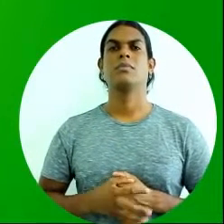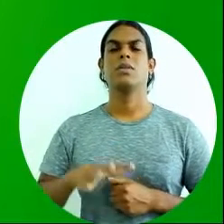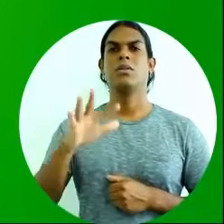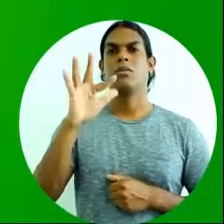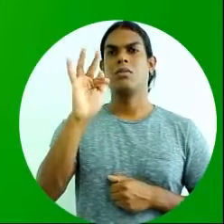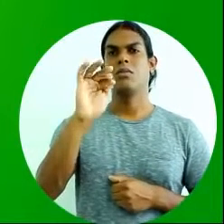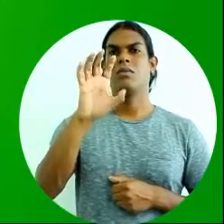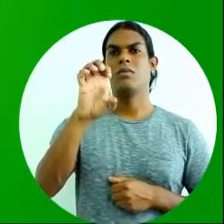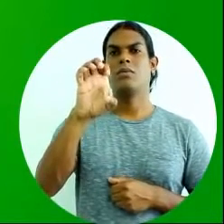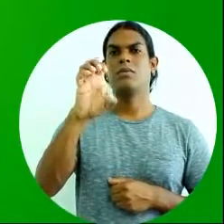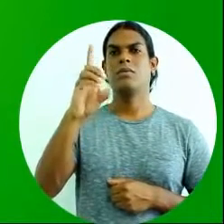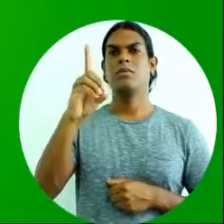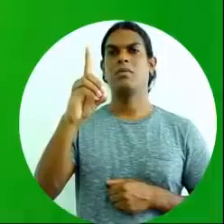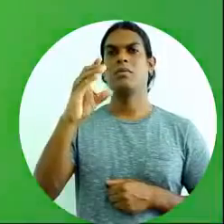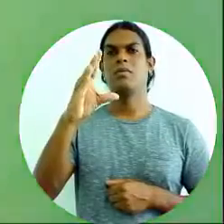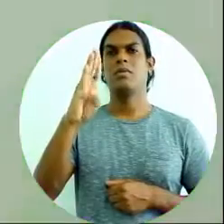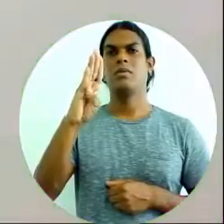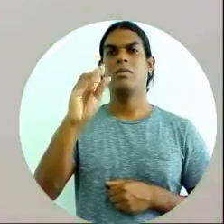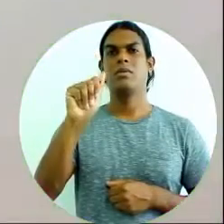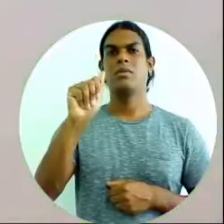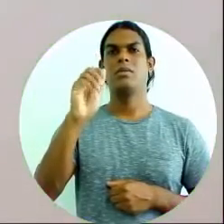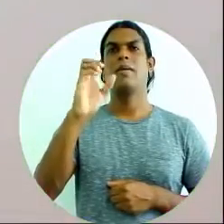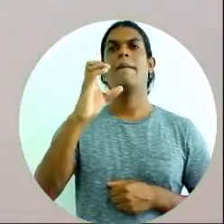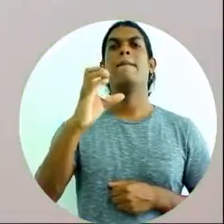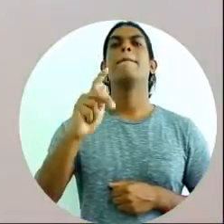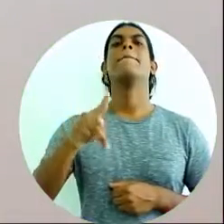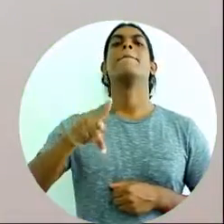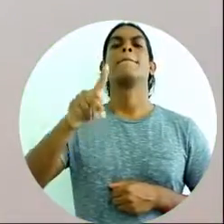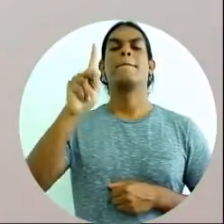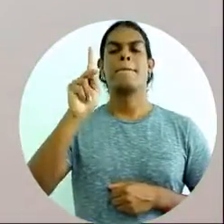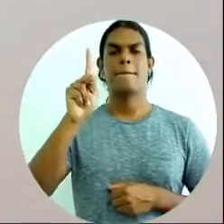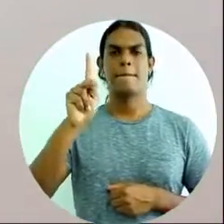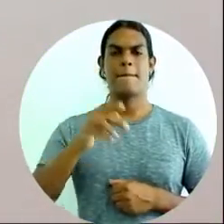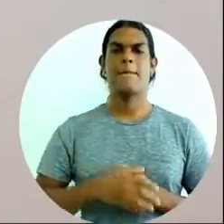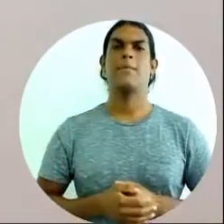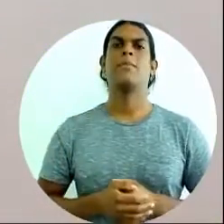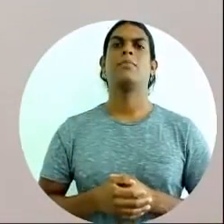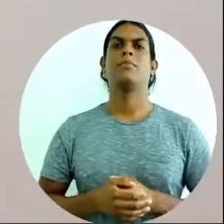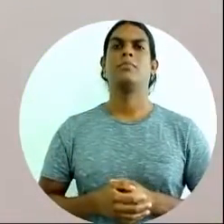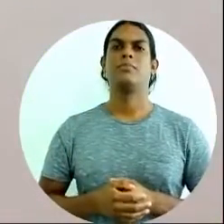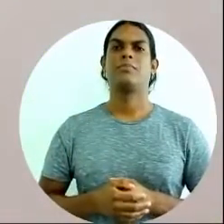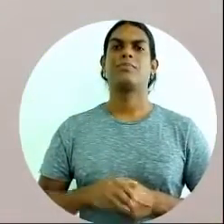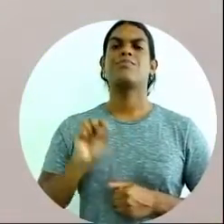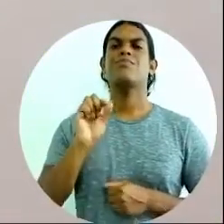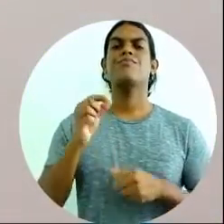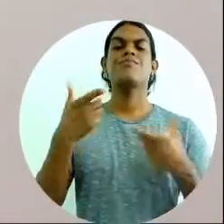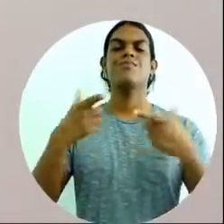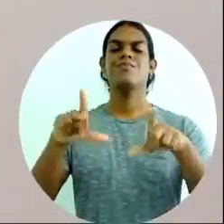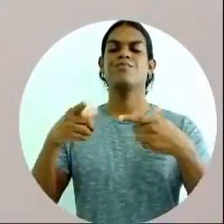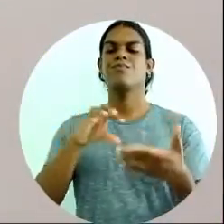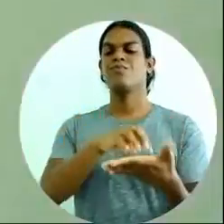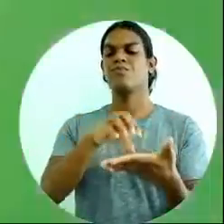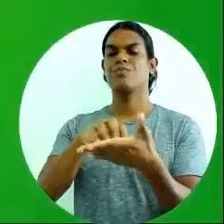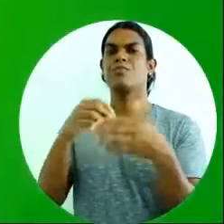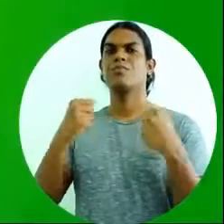esse feedback do colaborador. O que é que esse colaborador precisa melhorar? Em quais pontos ele